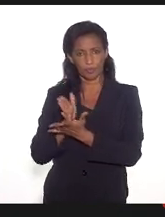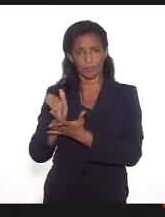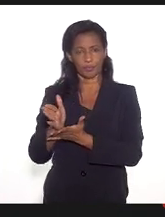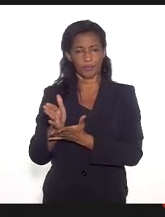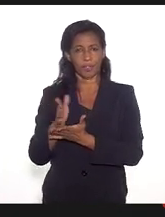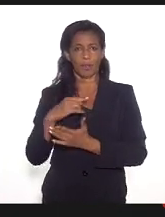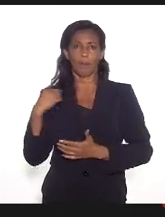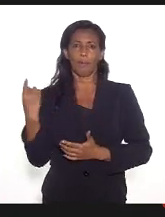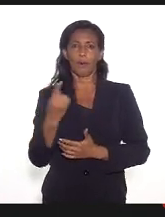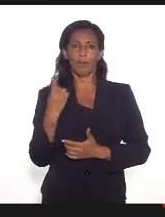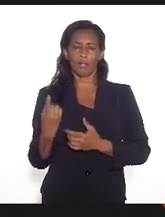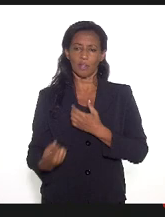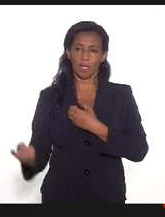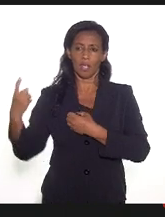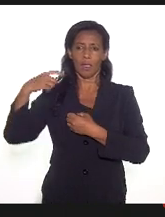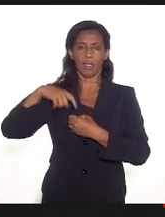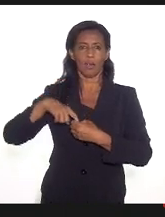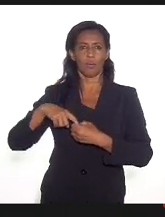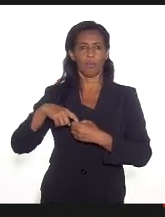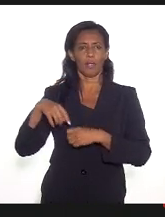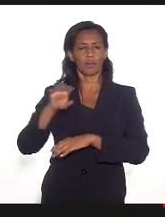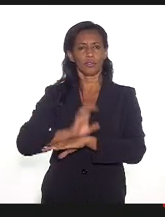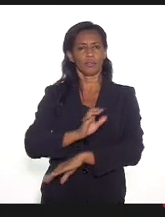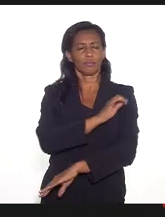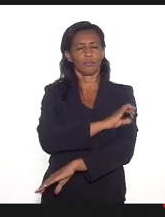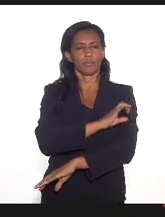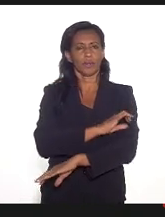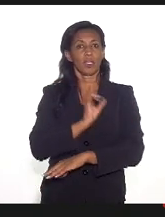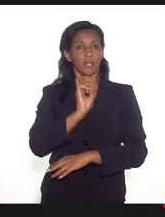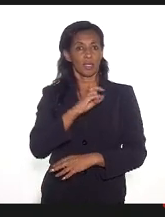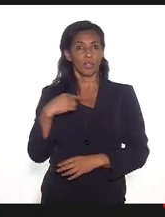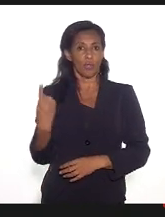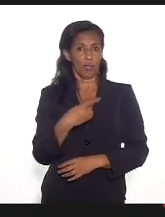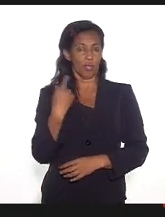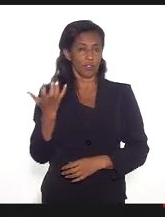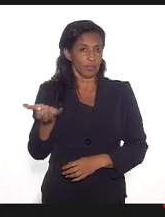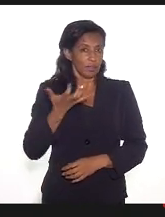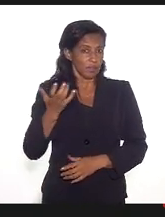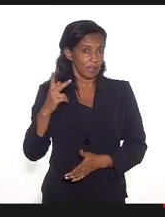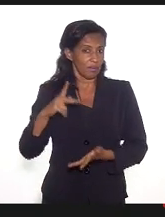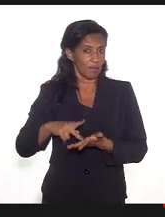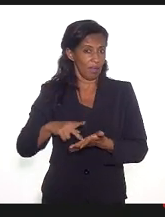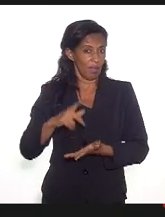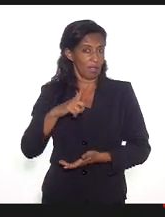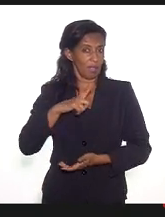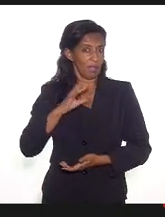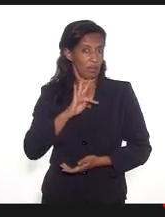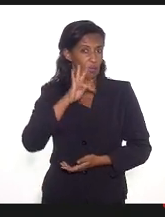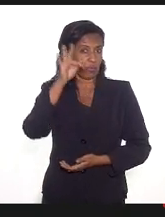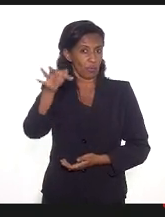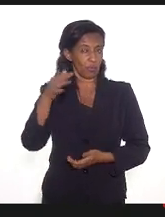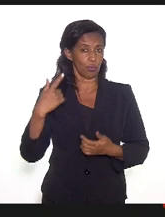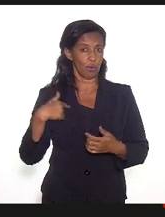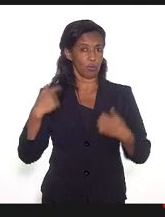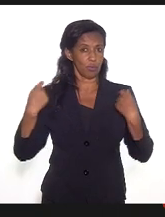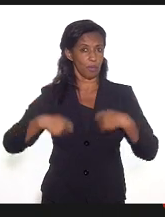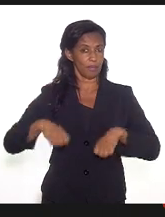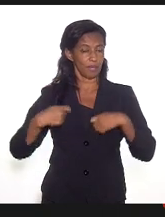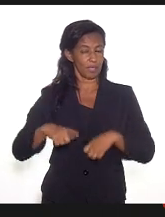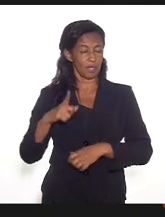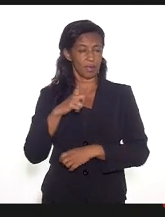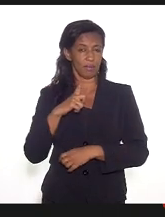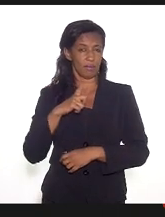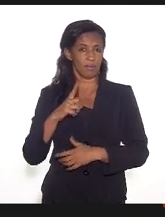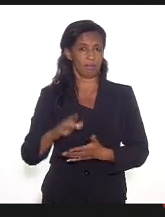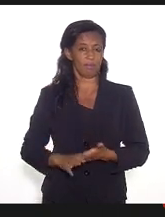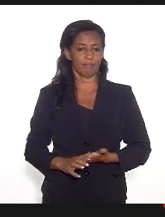que nós possamos recuperar nosso estado do Rio de Janeiro, se nós quisermos realmente termos algum futuro. Eu só preciso pedir essa intervenção,